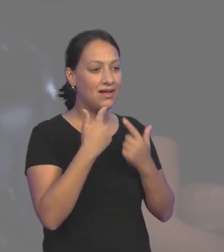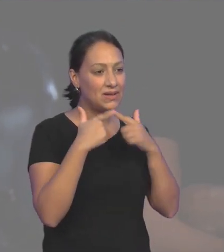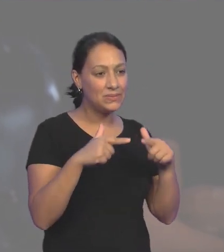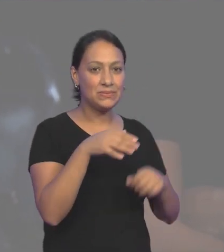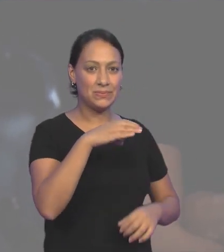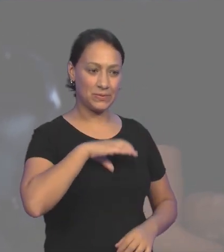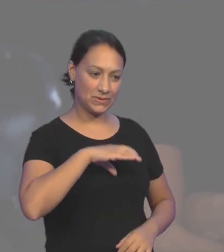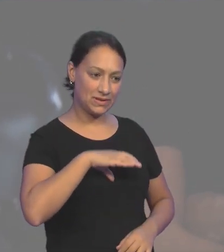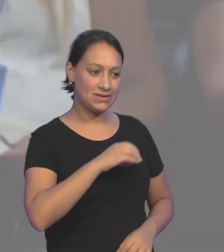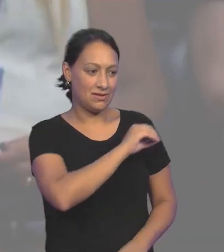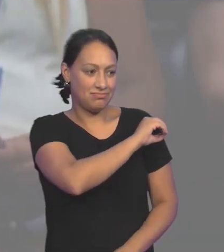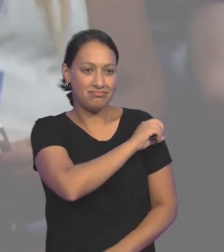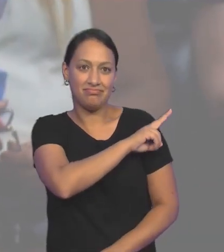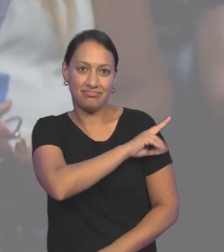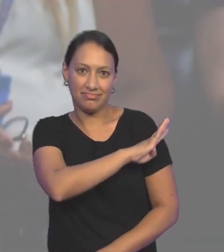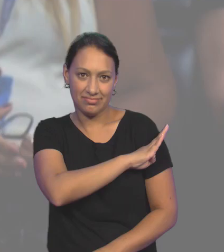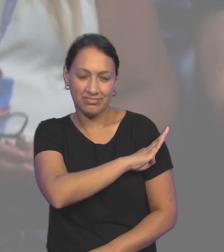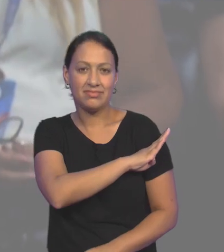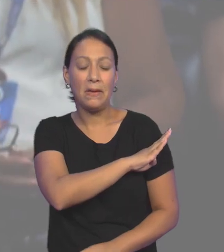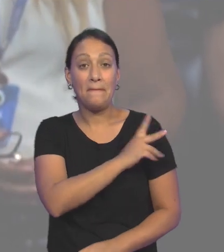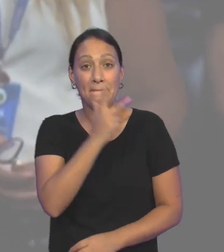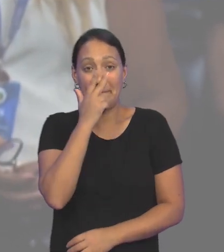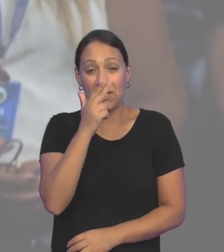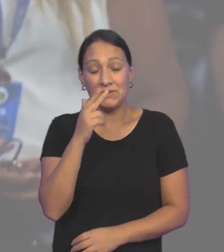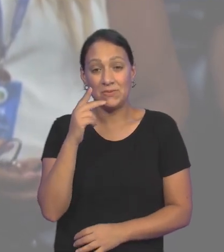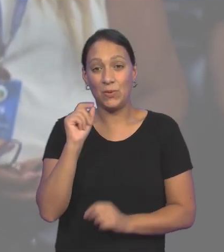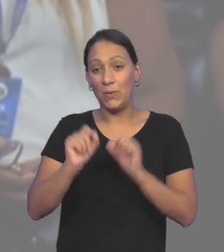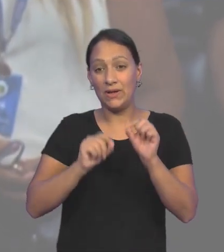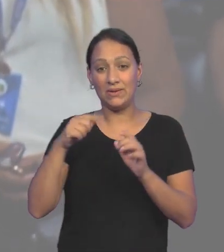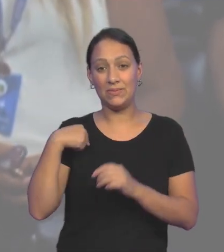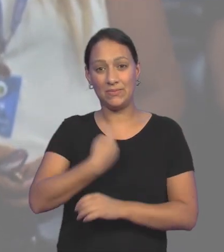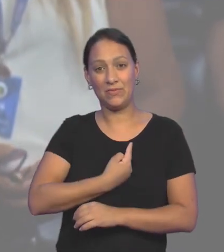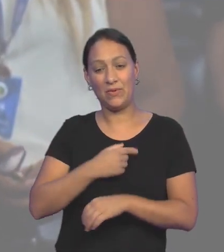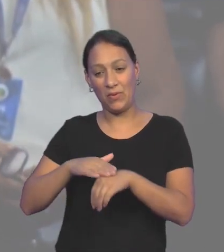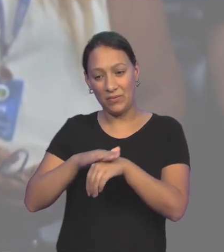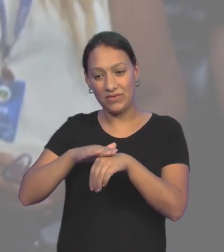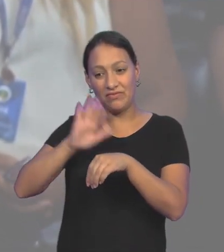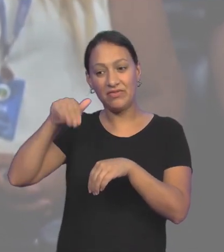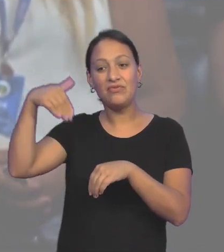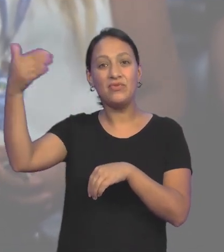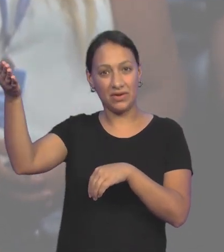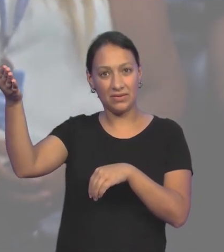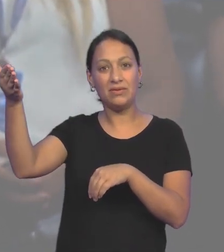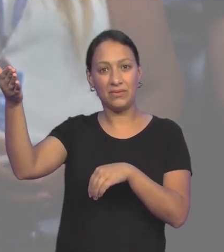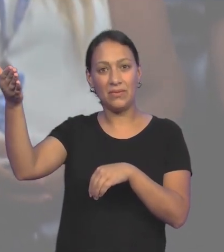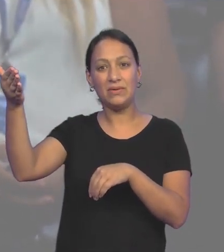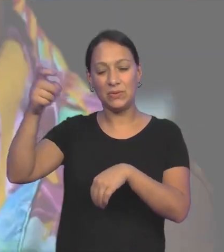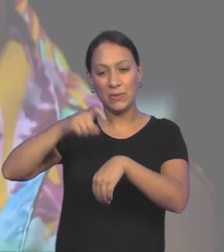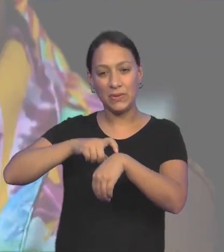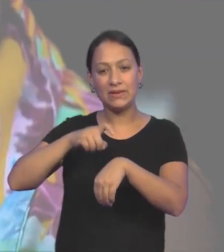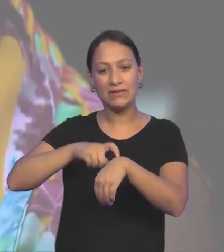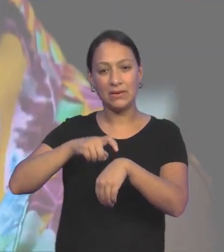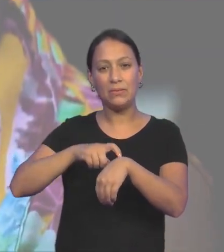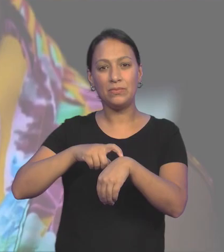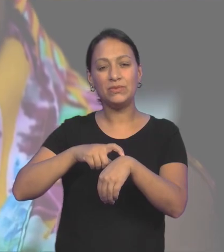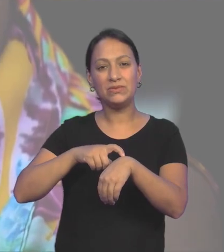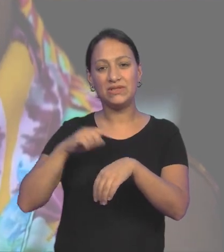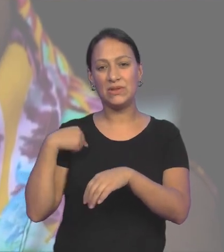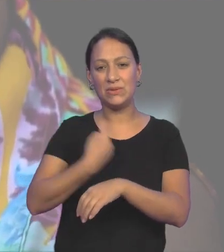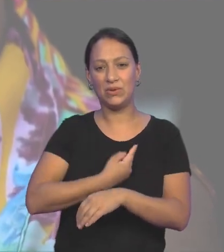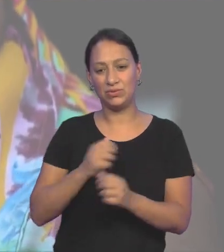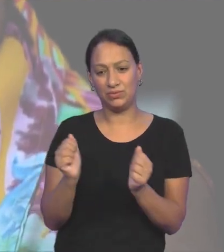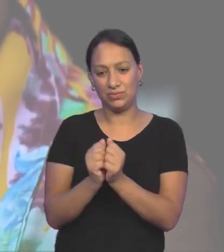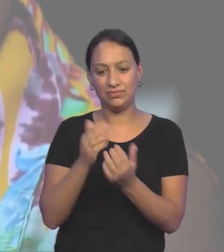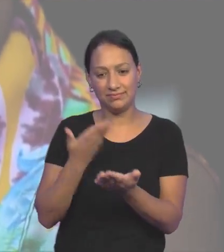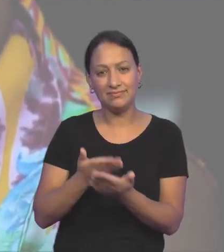portuguesa, de séries iniciais. Então, mesmo que a gente conversava, né, lá fora, nesse tempo que a gente